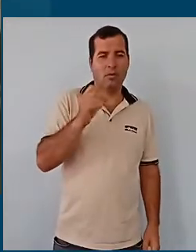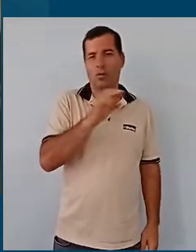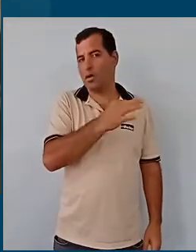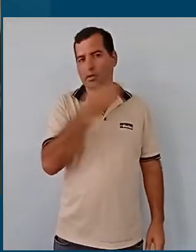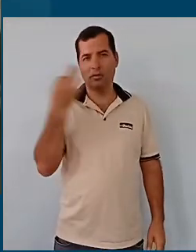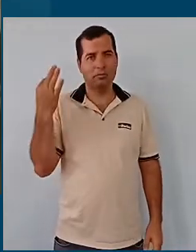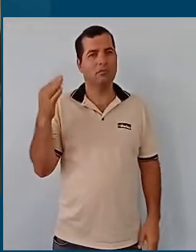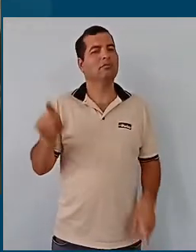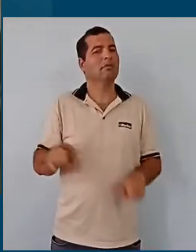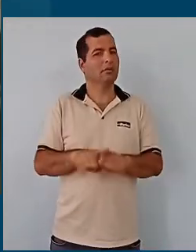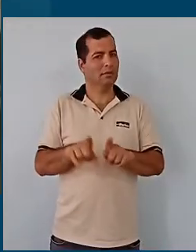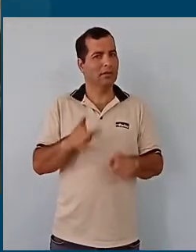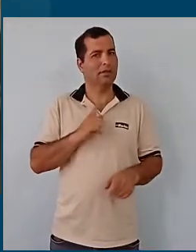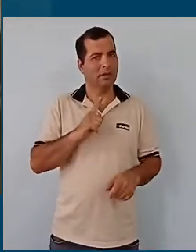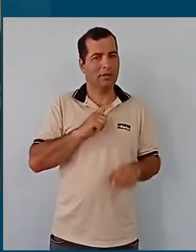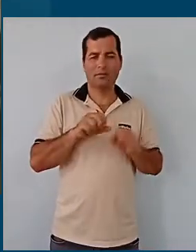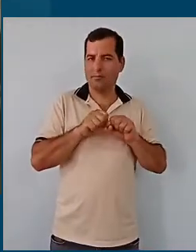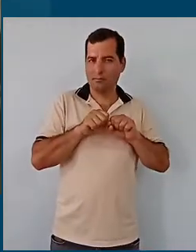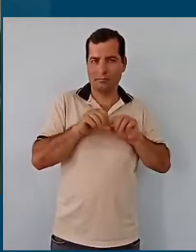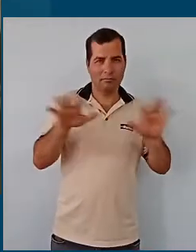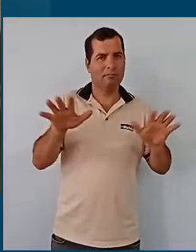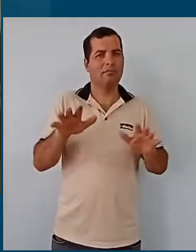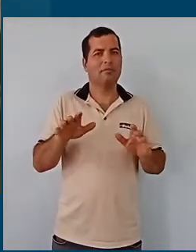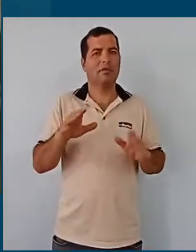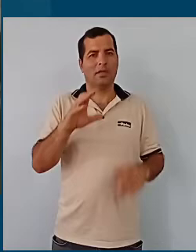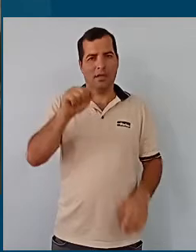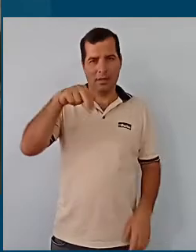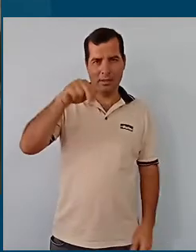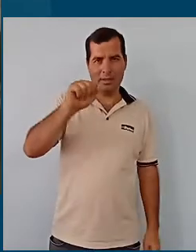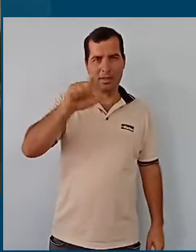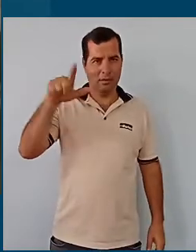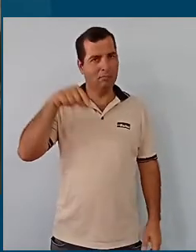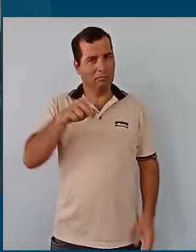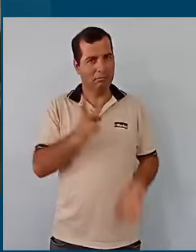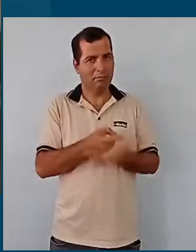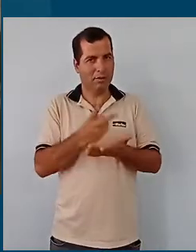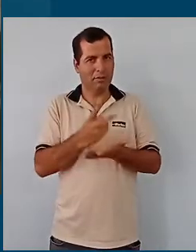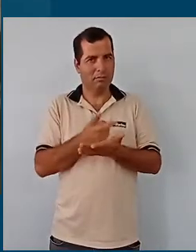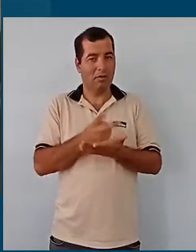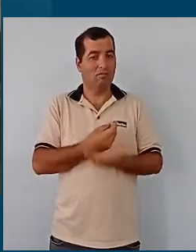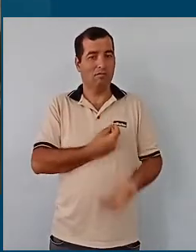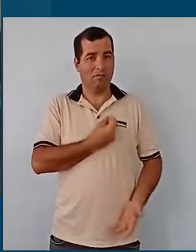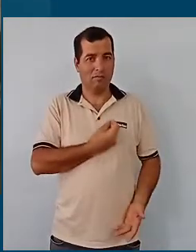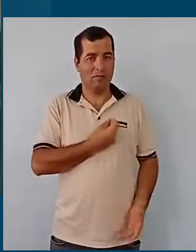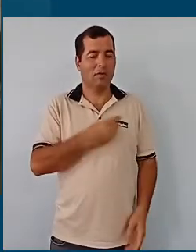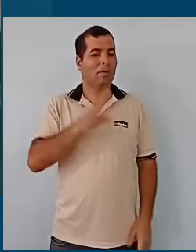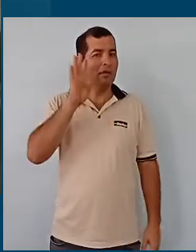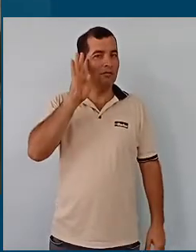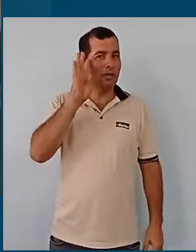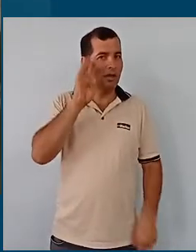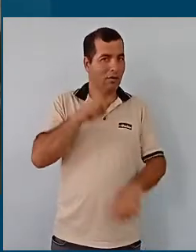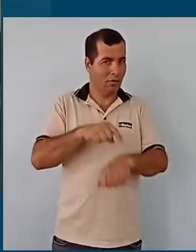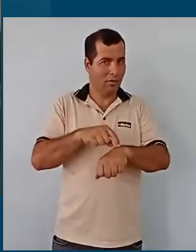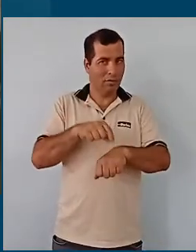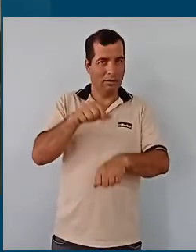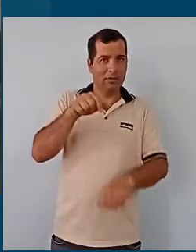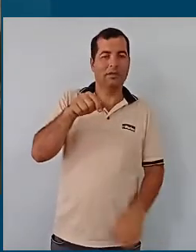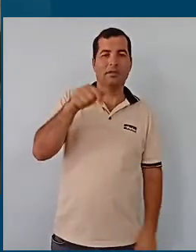nosso canal também, com transmissão ao vivo, então na quarta-feira, a partir das 19